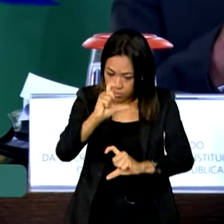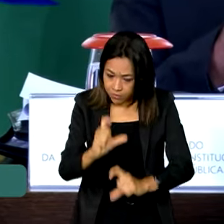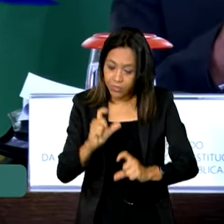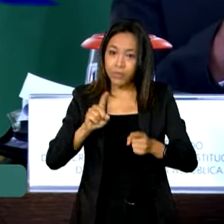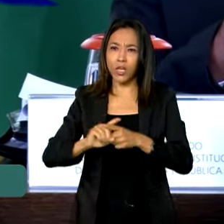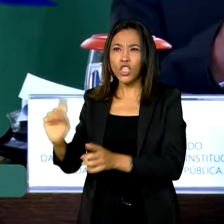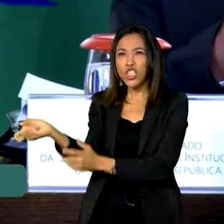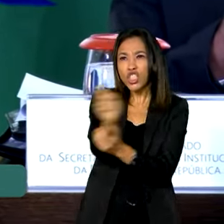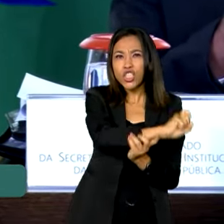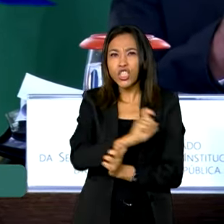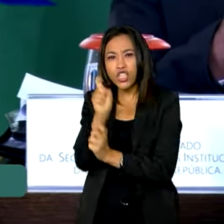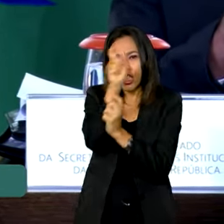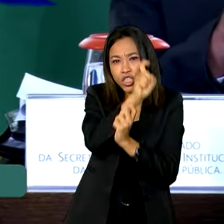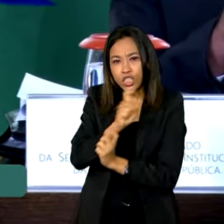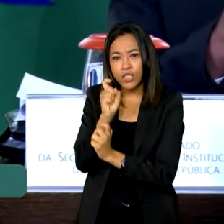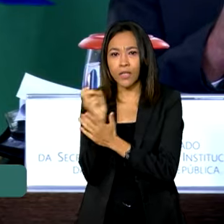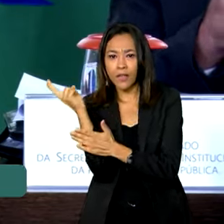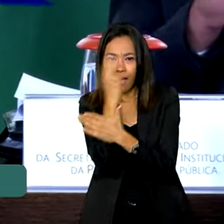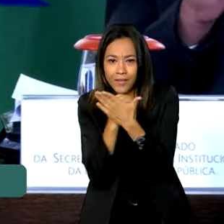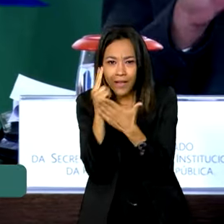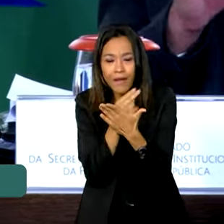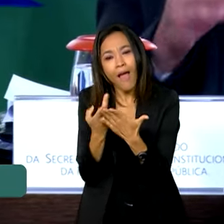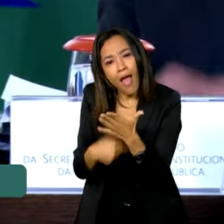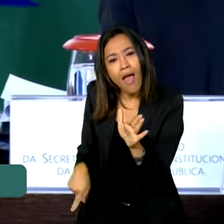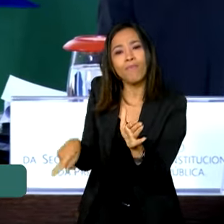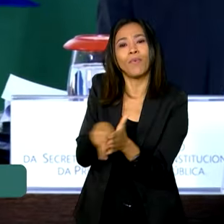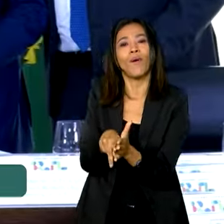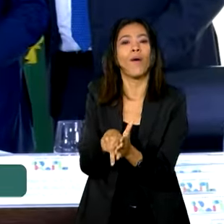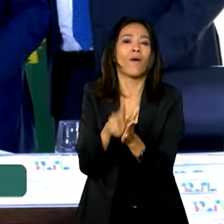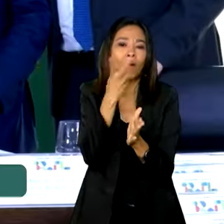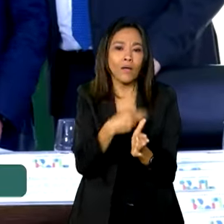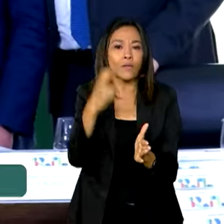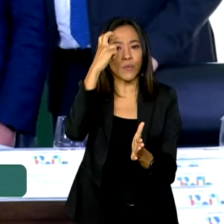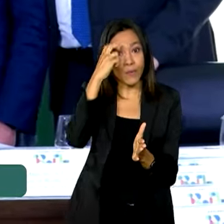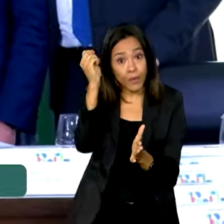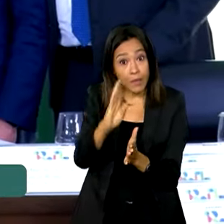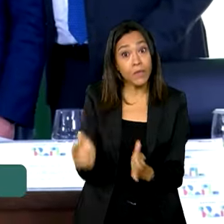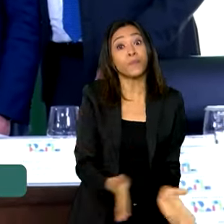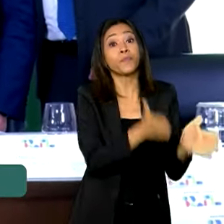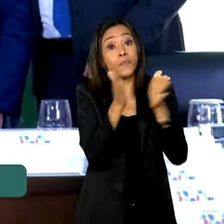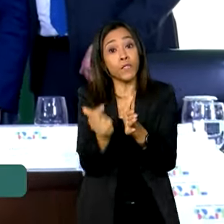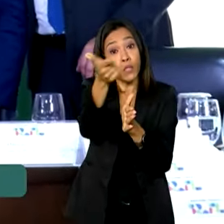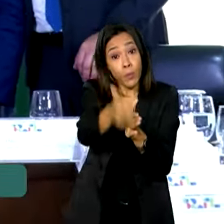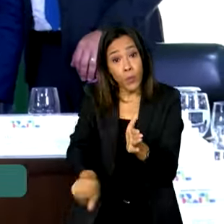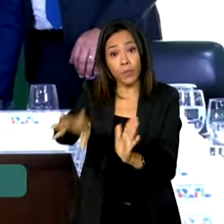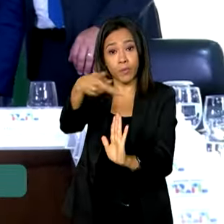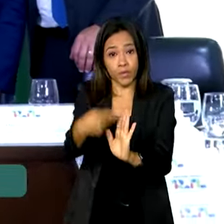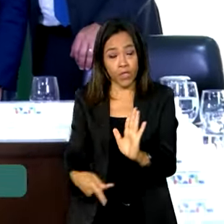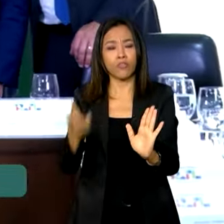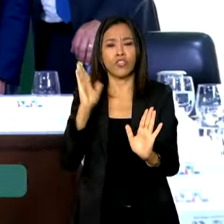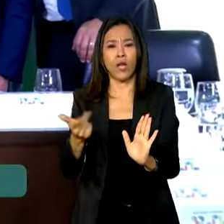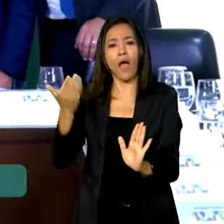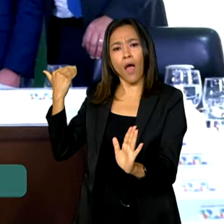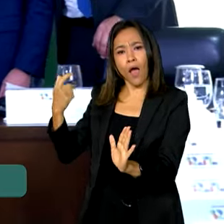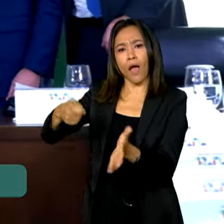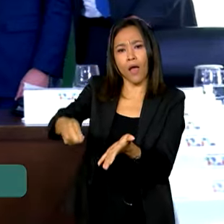grafite, a caricatura, como manifestações da cultura brasileira. E mais um projeto que também foi